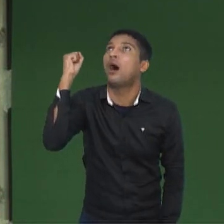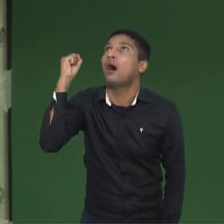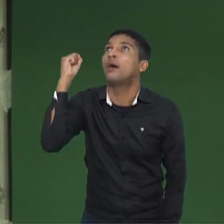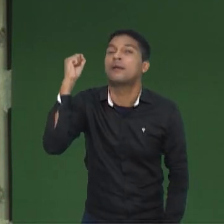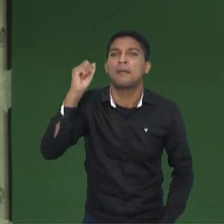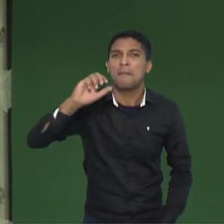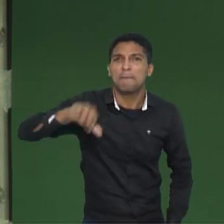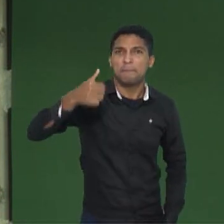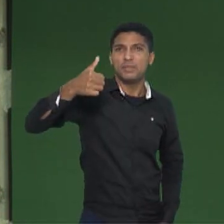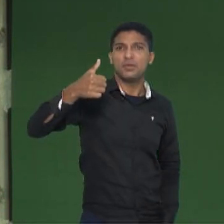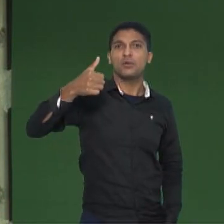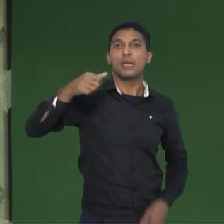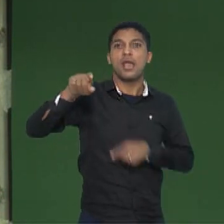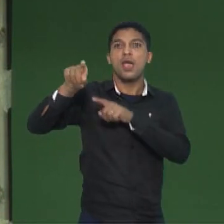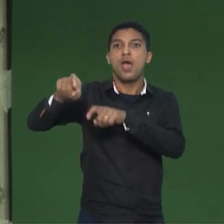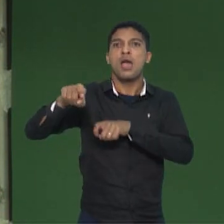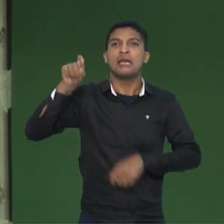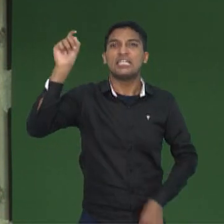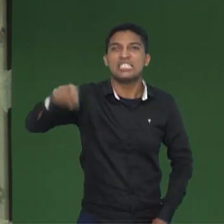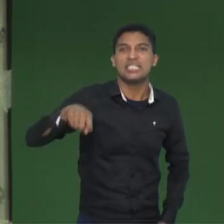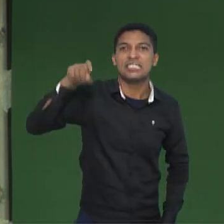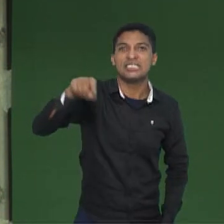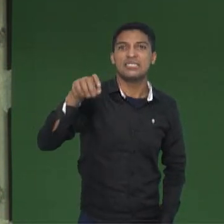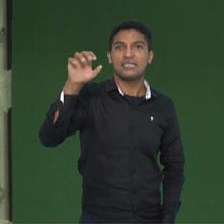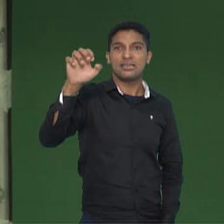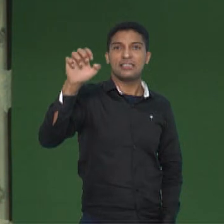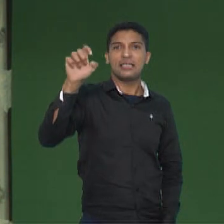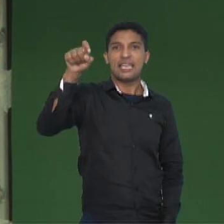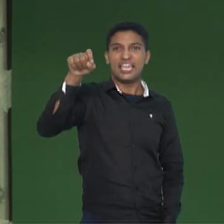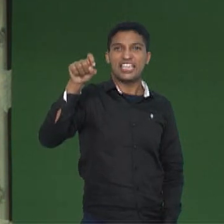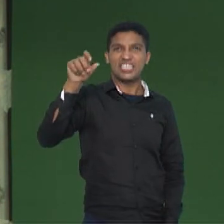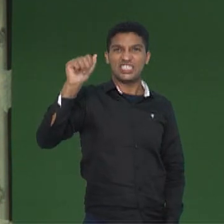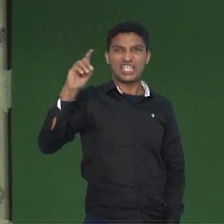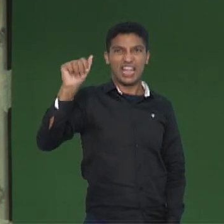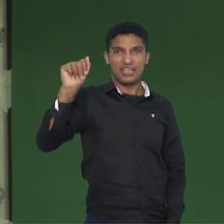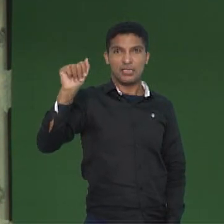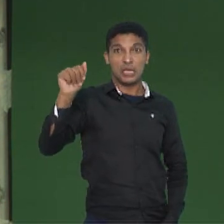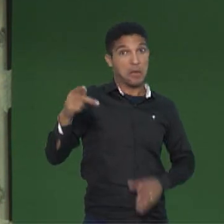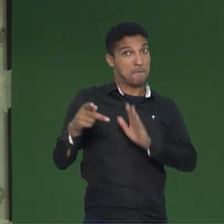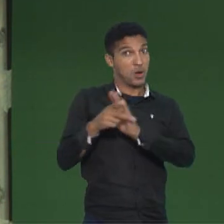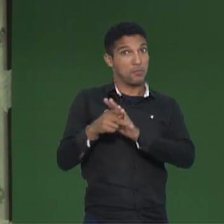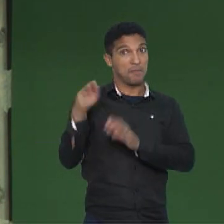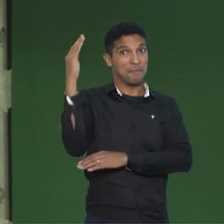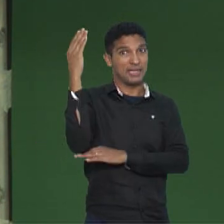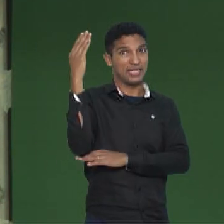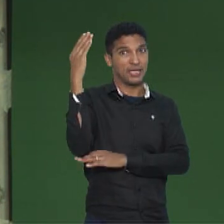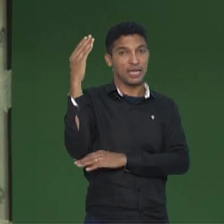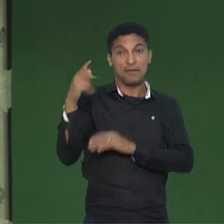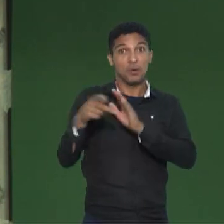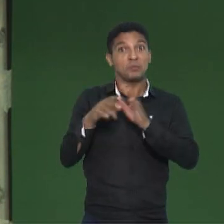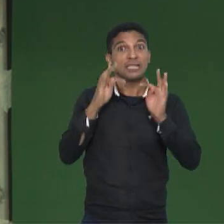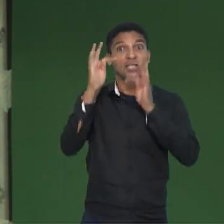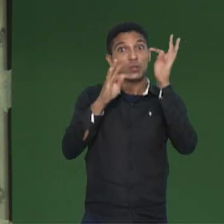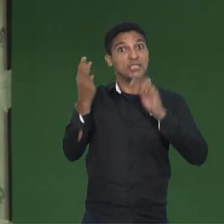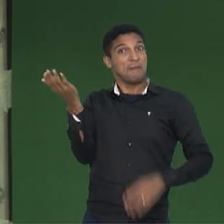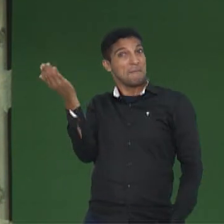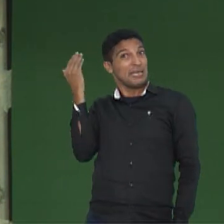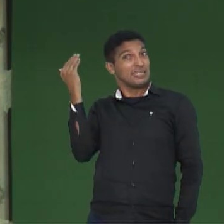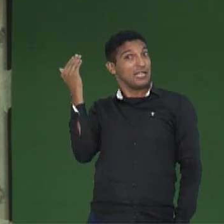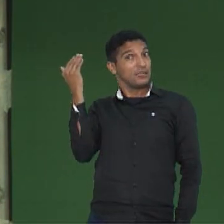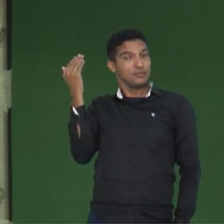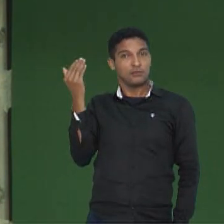madeira, com pedra, é uma tecnologia. é uma engenharia.